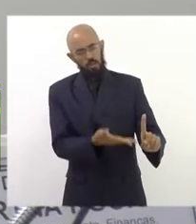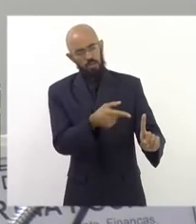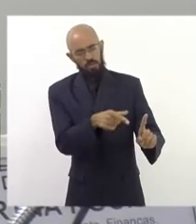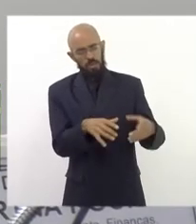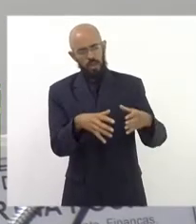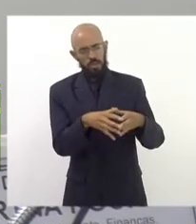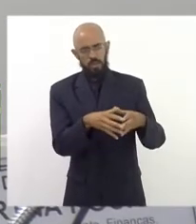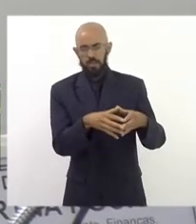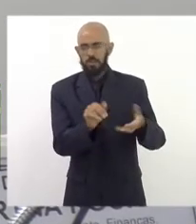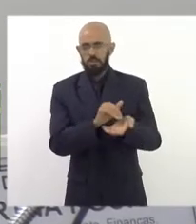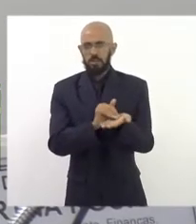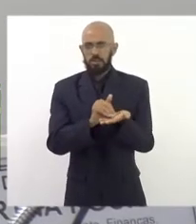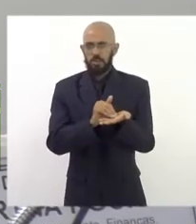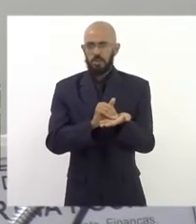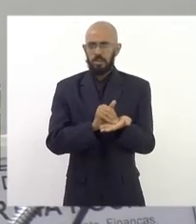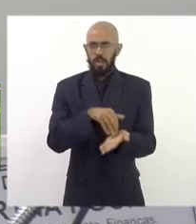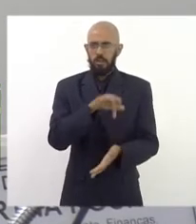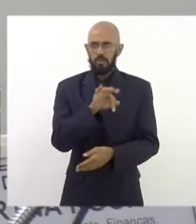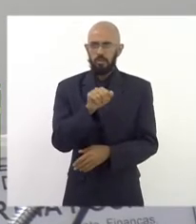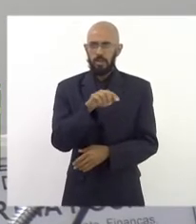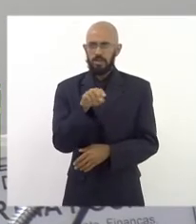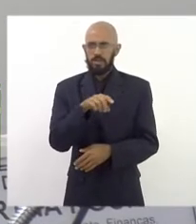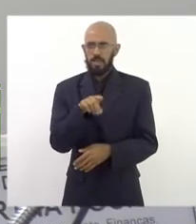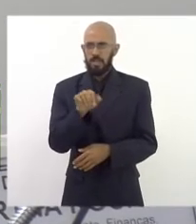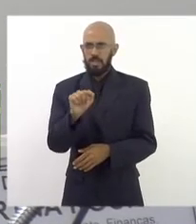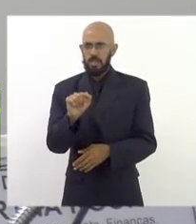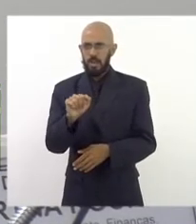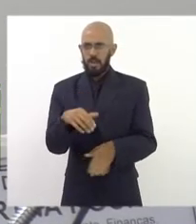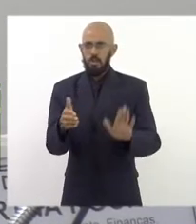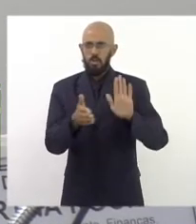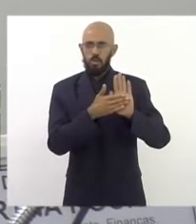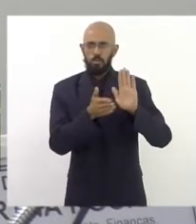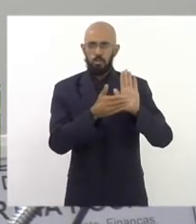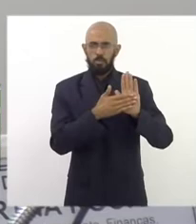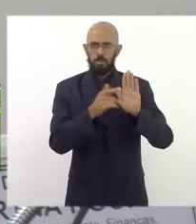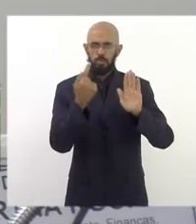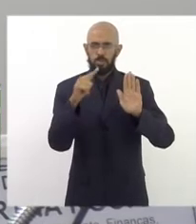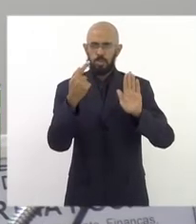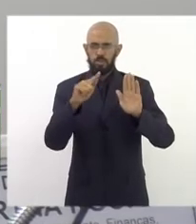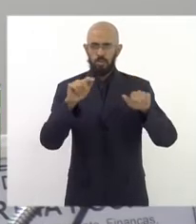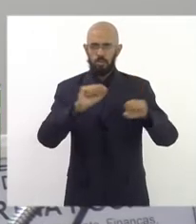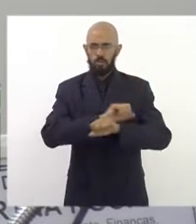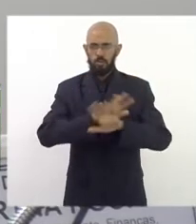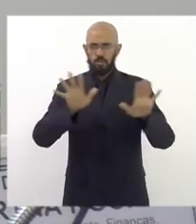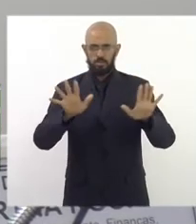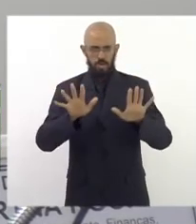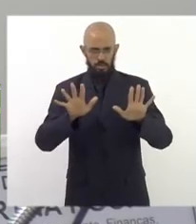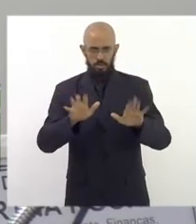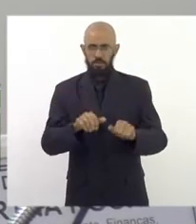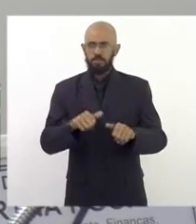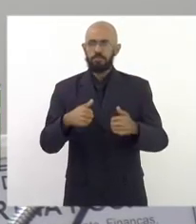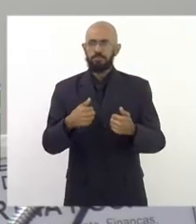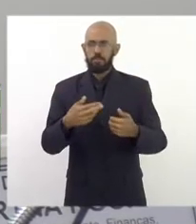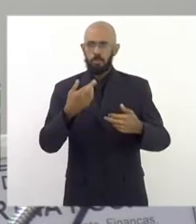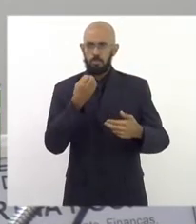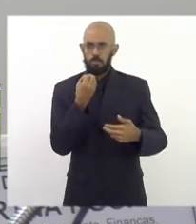equipe da Secretaria de Fazenda o compromisso com a gestão e a transparência e o